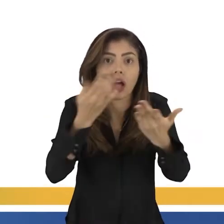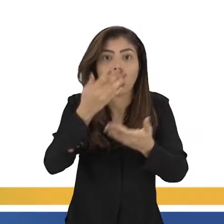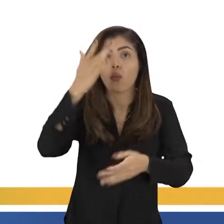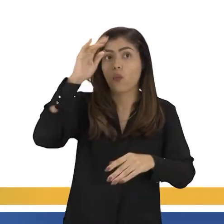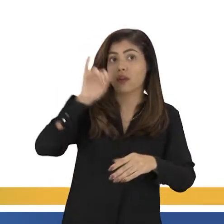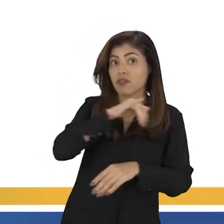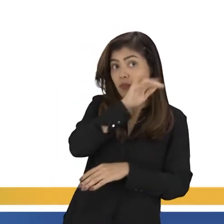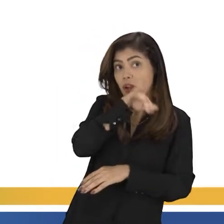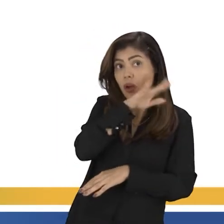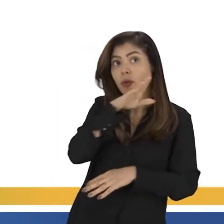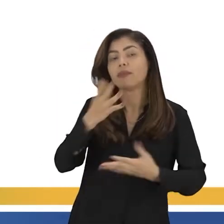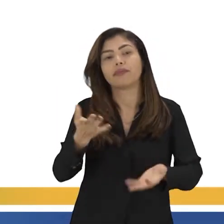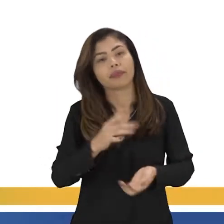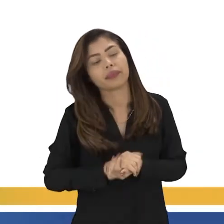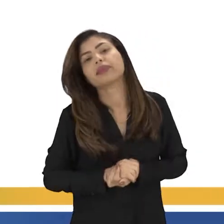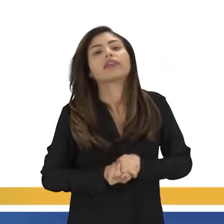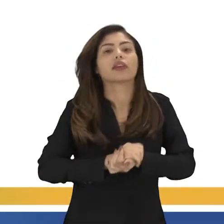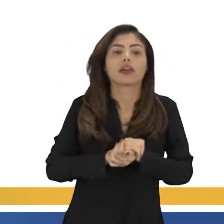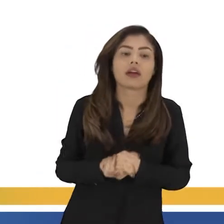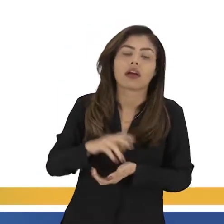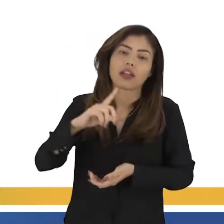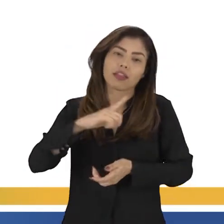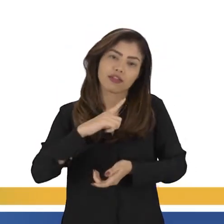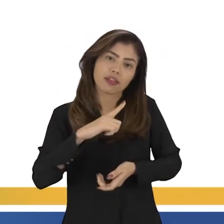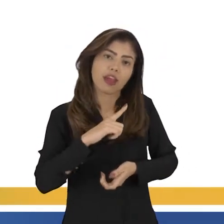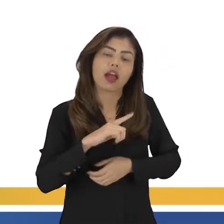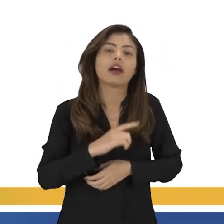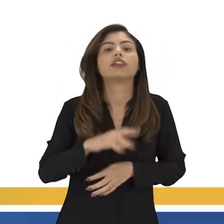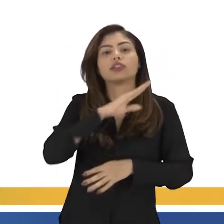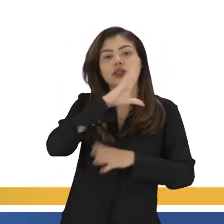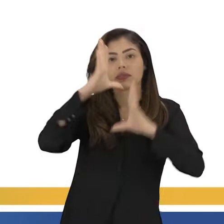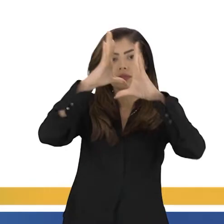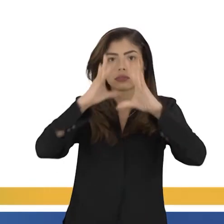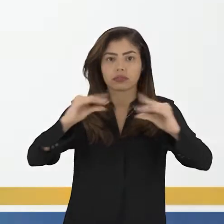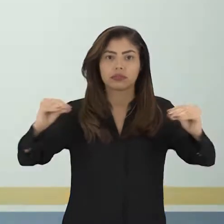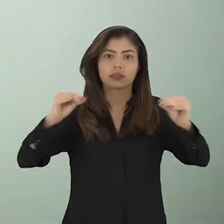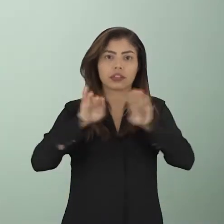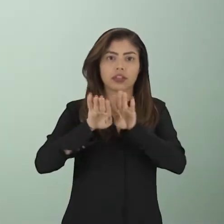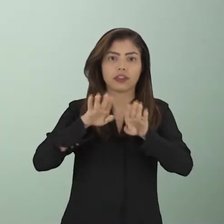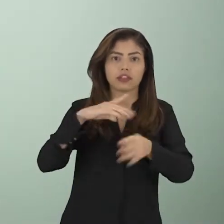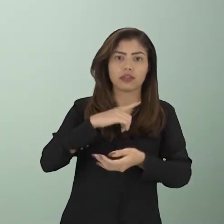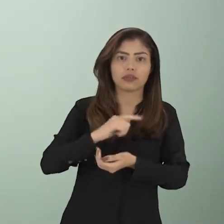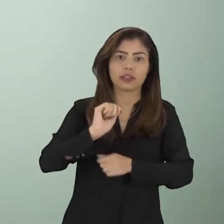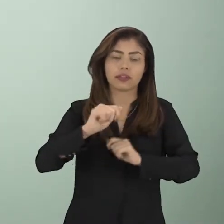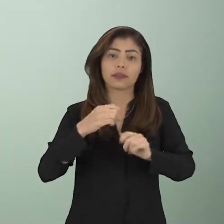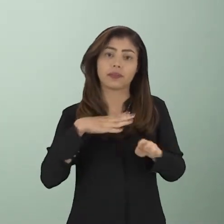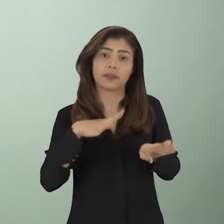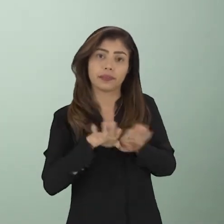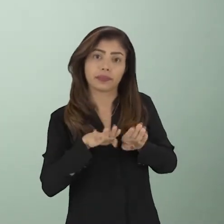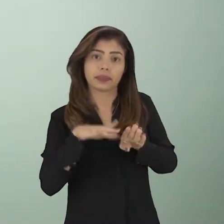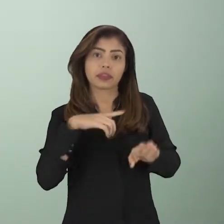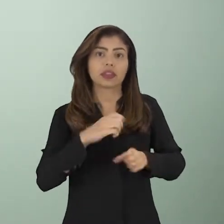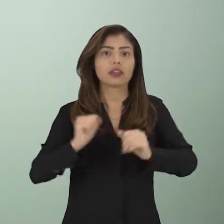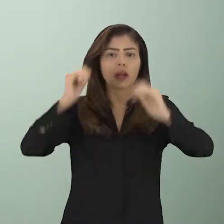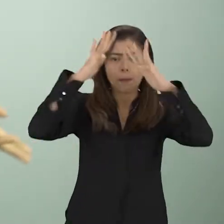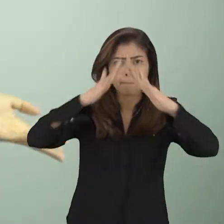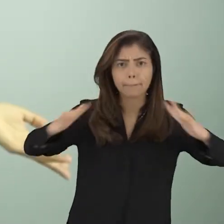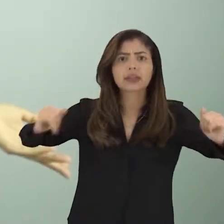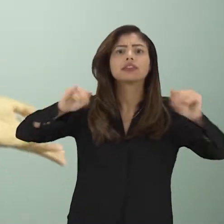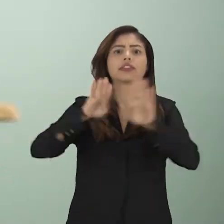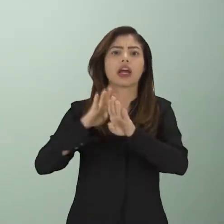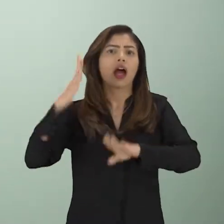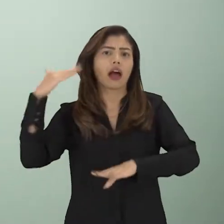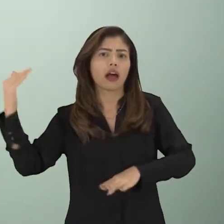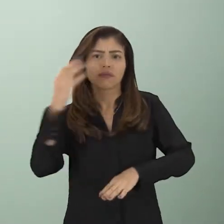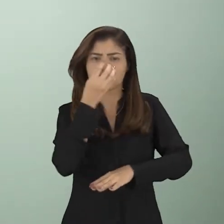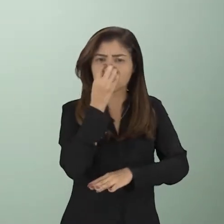animais, né? A magia do circo, de o artista, através da iniciação nos mistérios da mágica, ele conseguia encantar